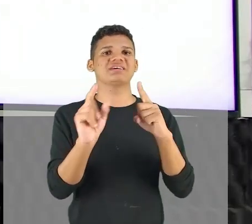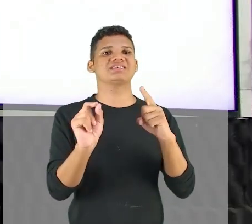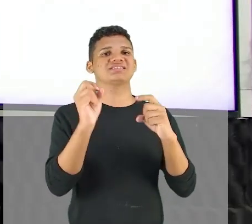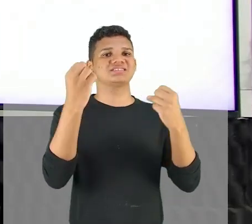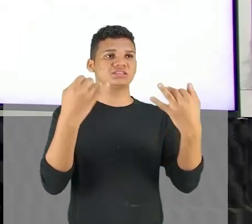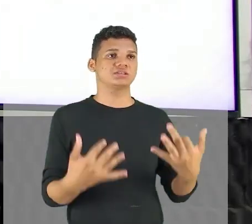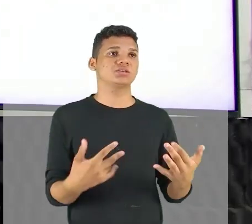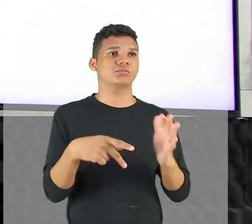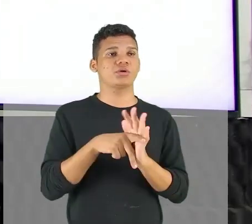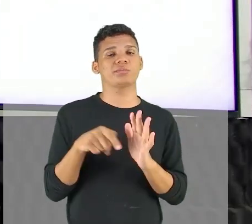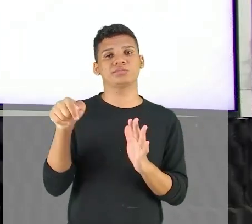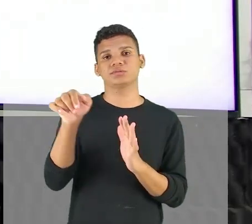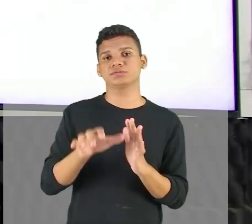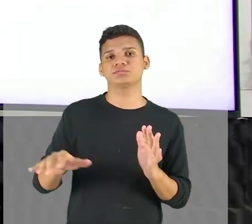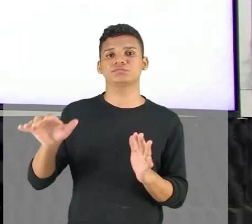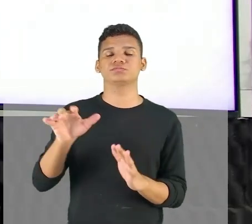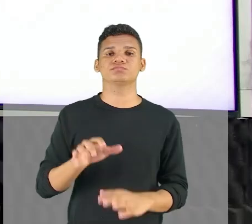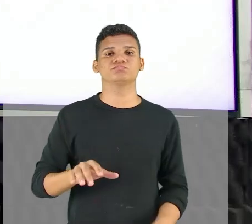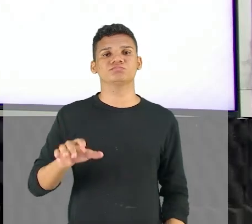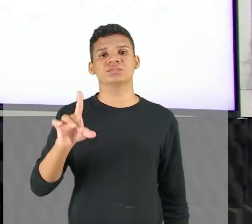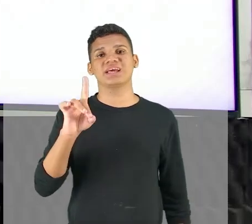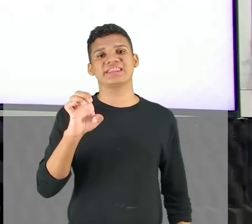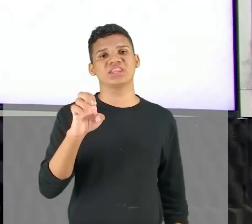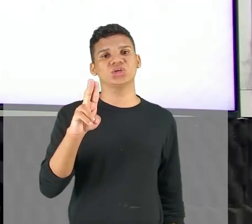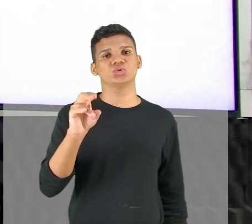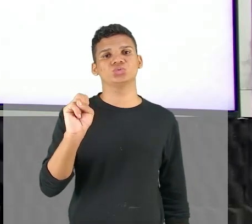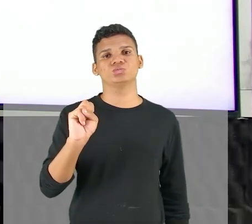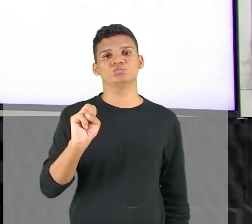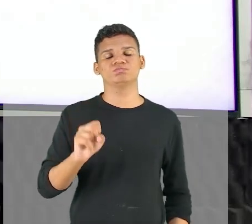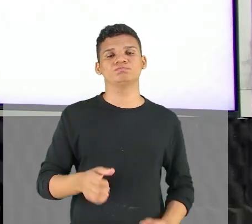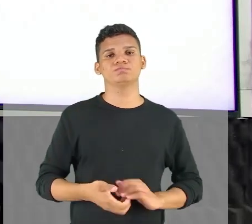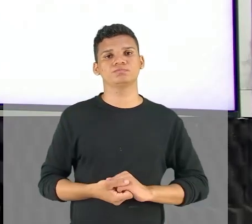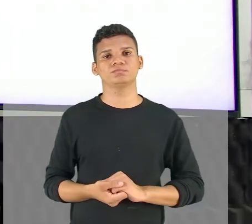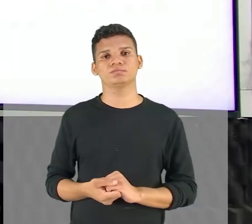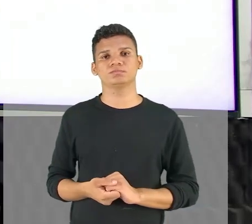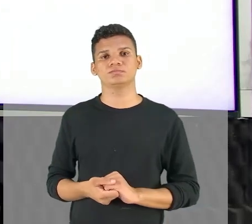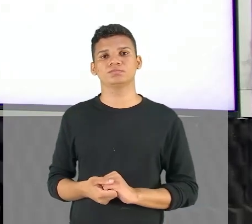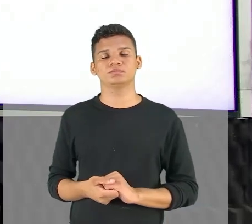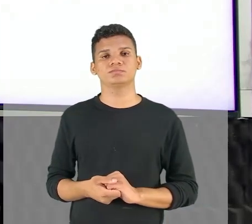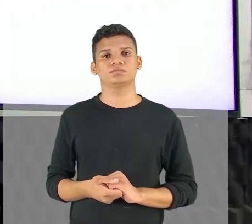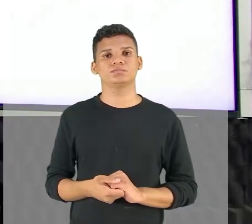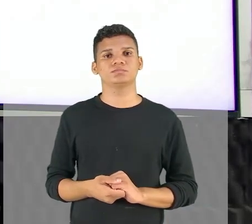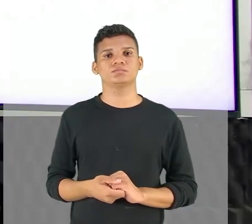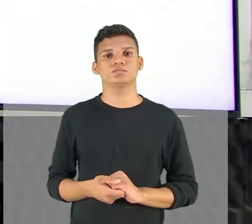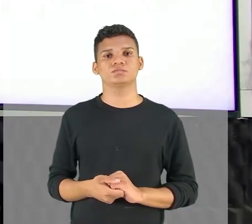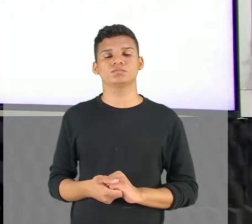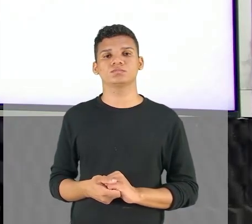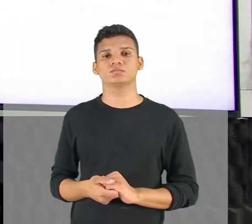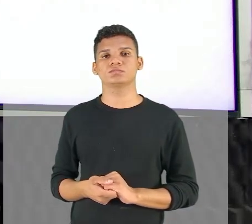aquela moral de rebanho. Então a letra D também não pode ser, porque não é disso que pede a questão.